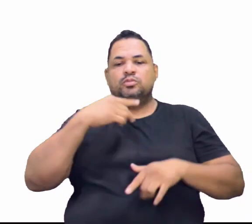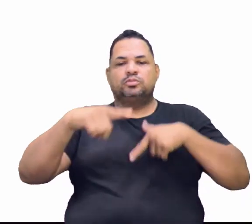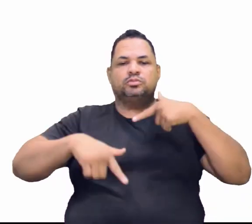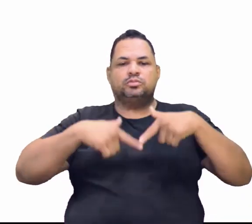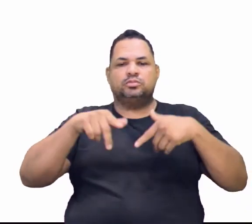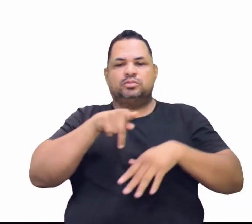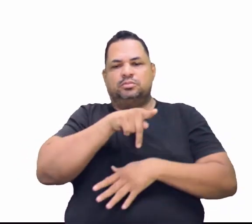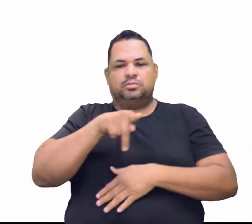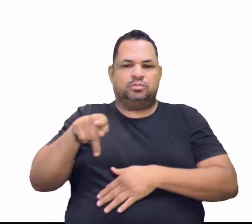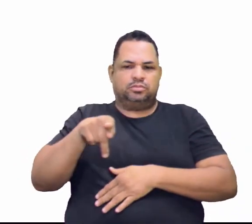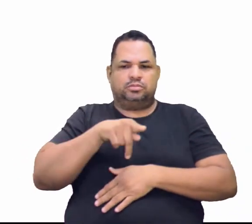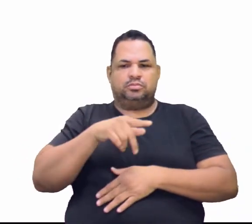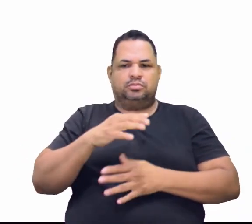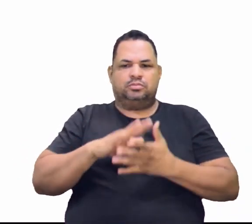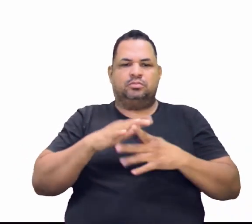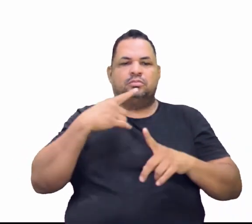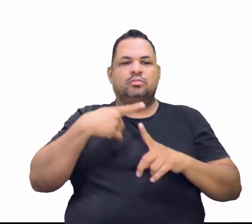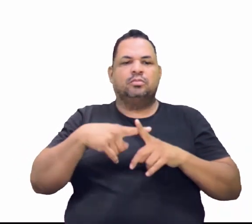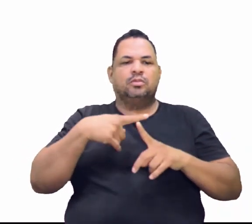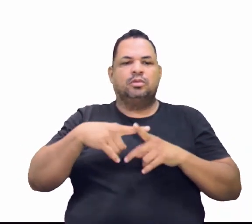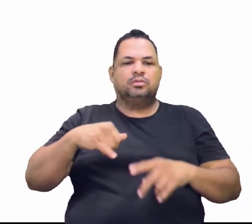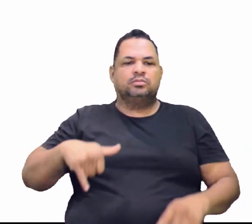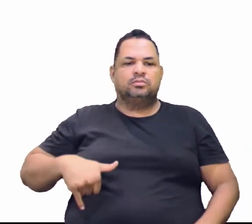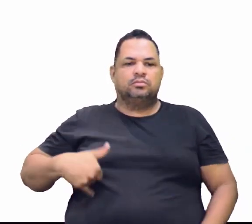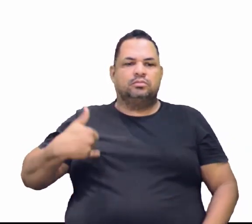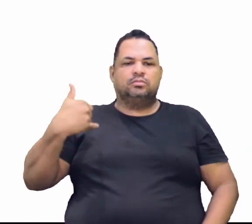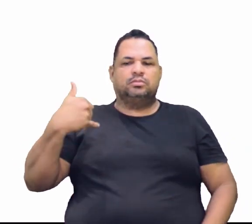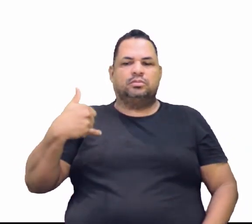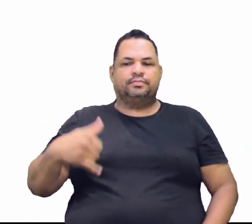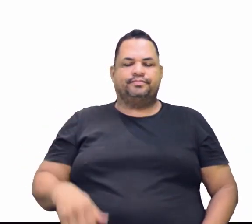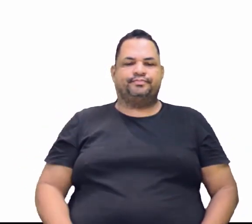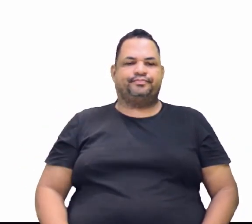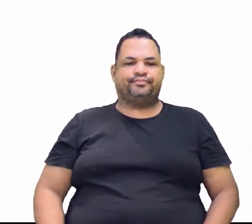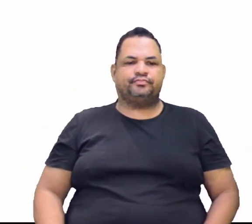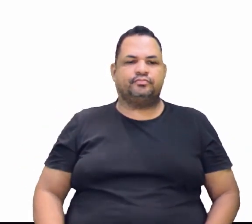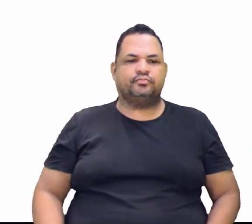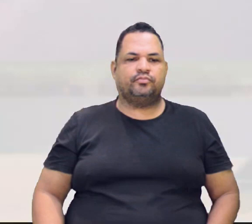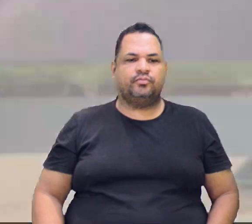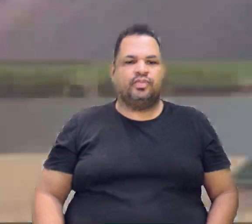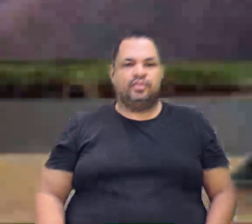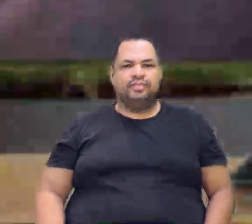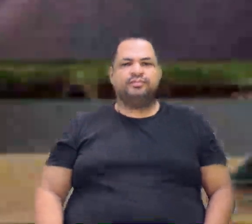exercer a função de professor, devido à sua idade. Vem para mim.